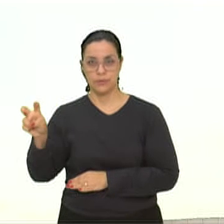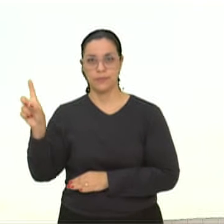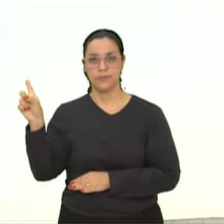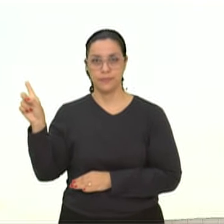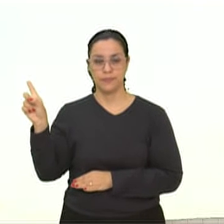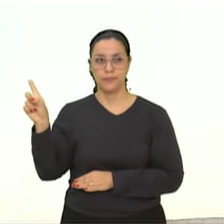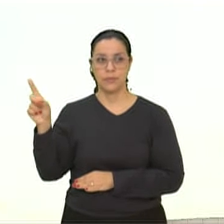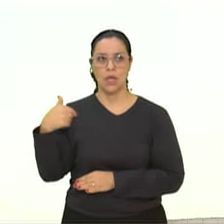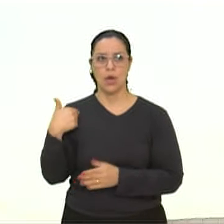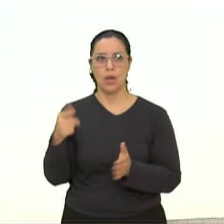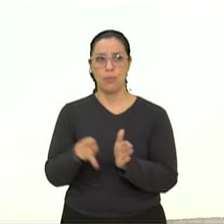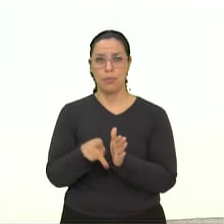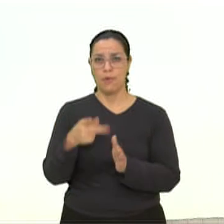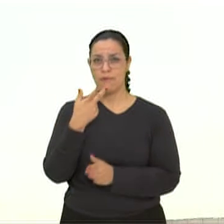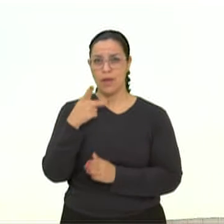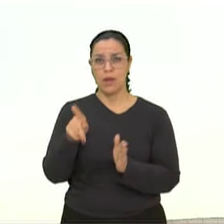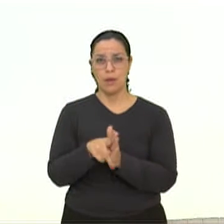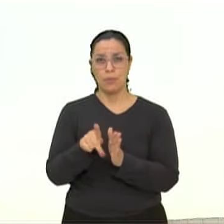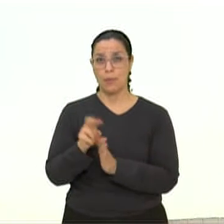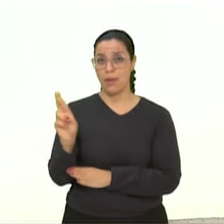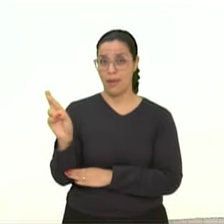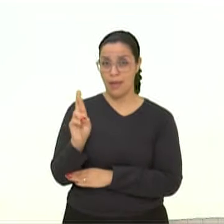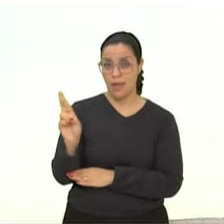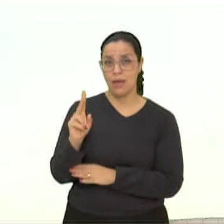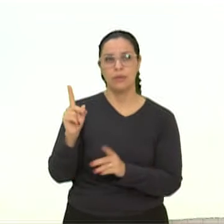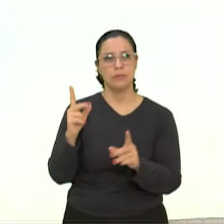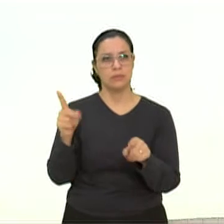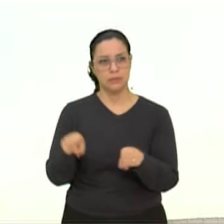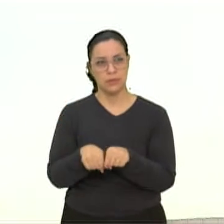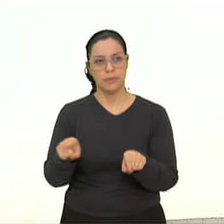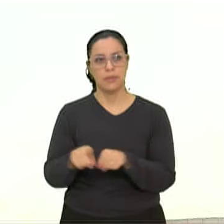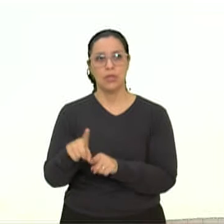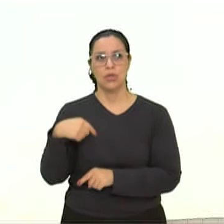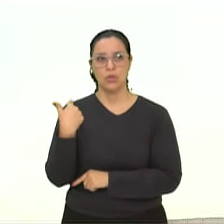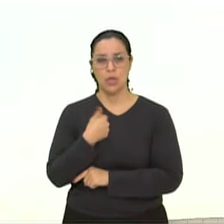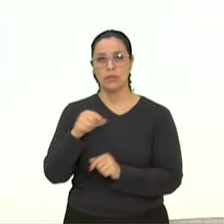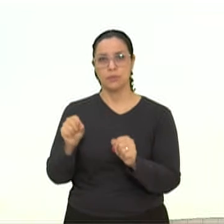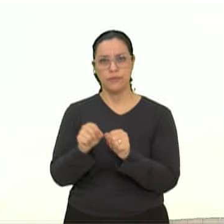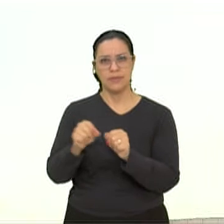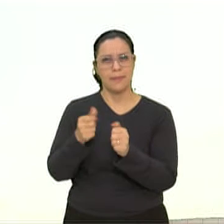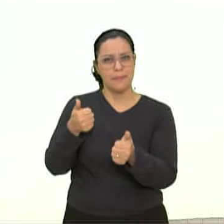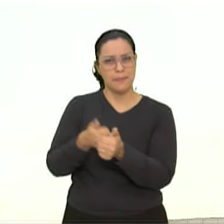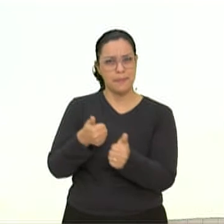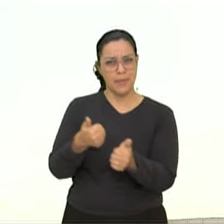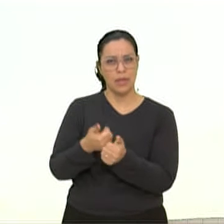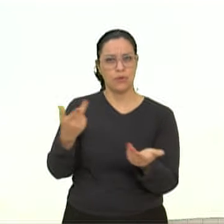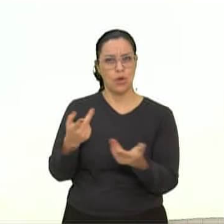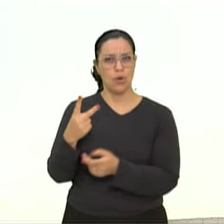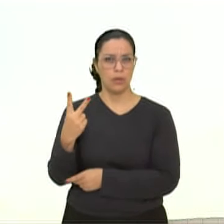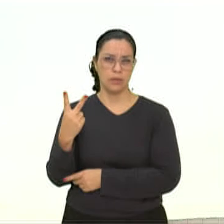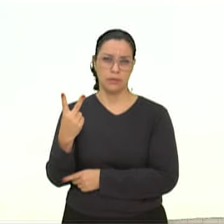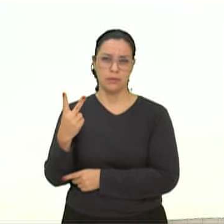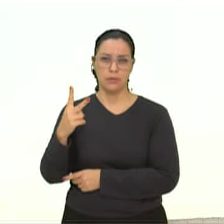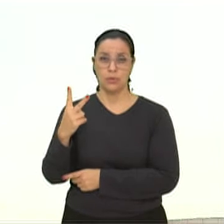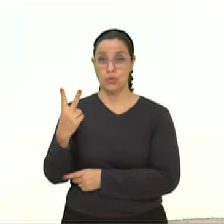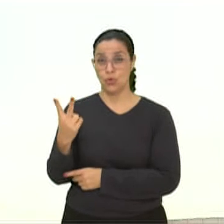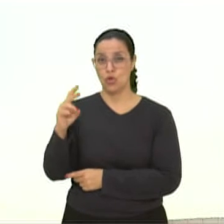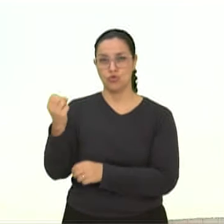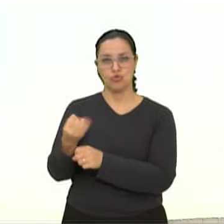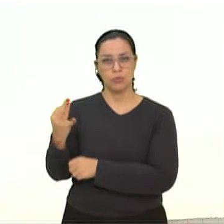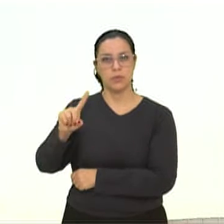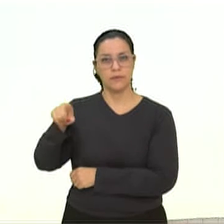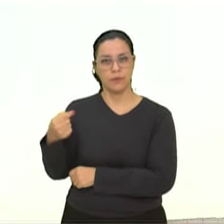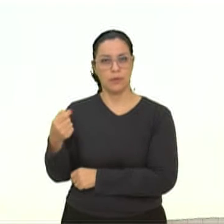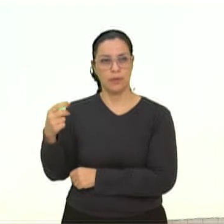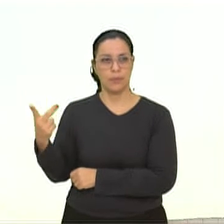7,755. Como trata aí de real, né, dinheiro e tal, a gente vai pegar um valor aproximado com duas casas decimais, né, e